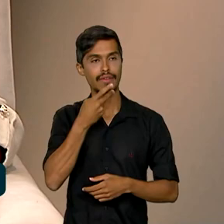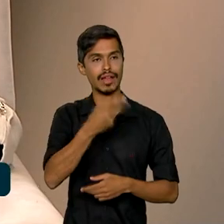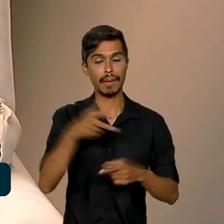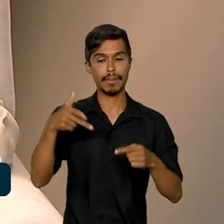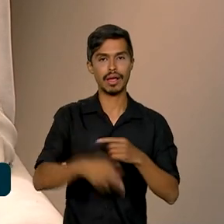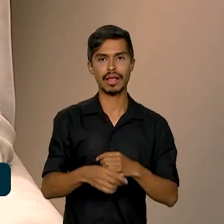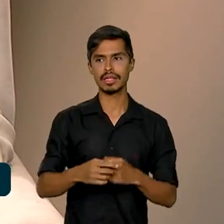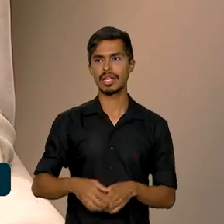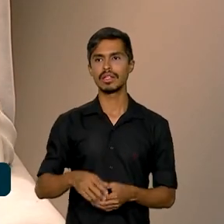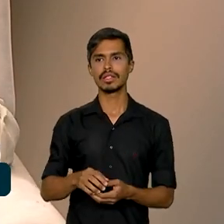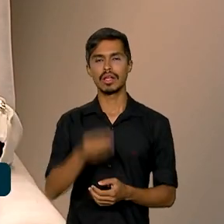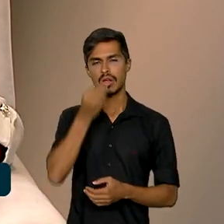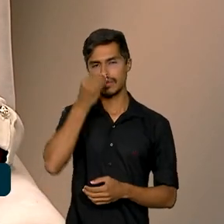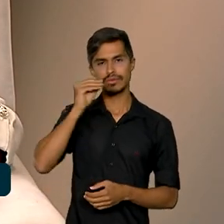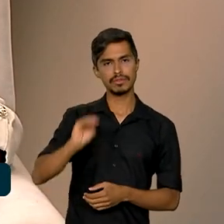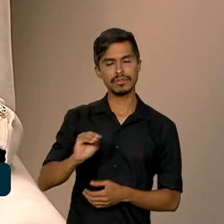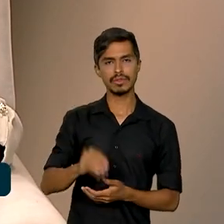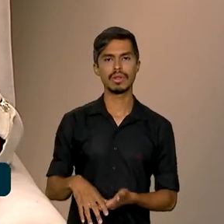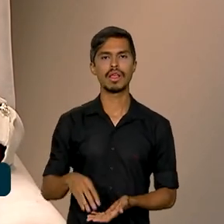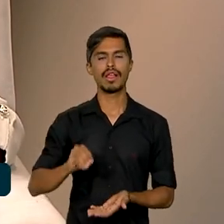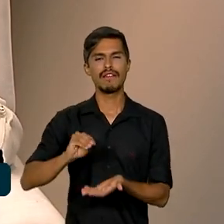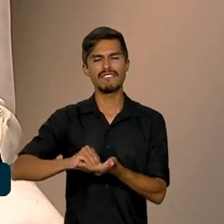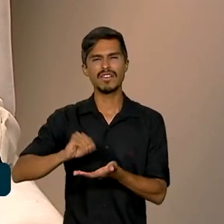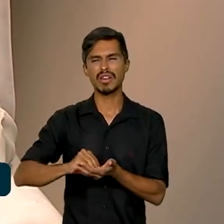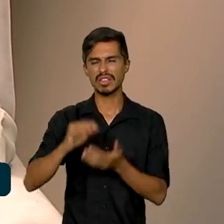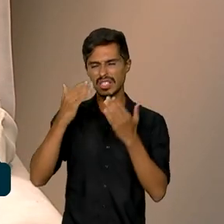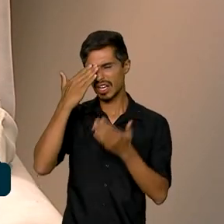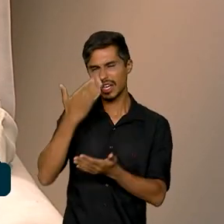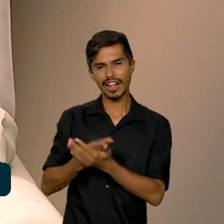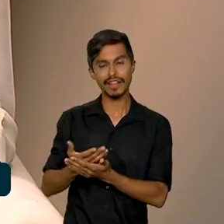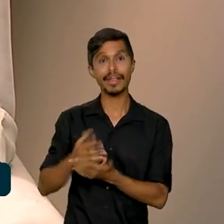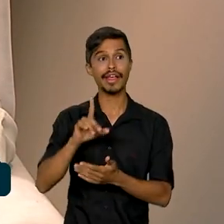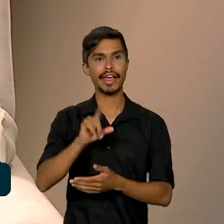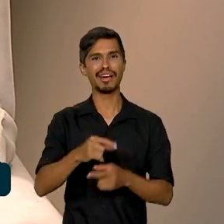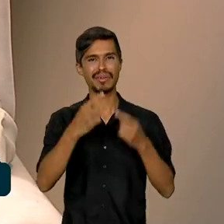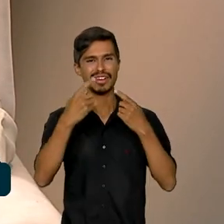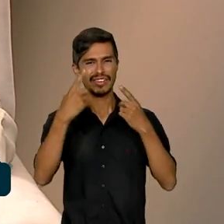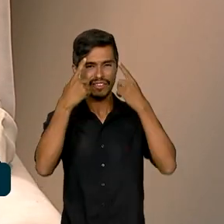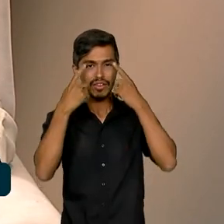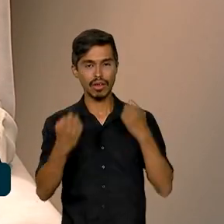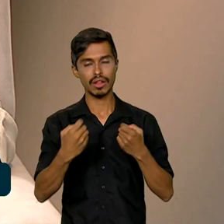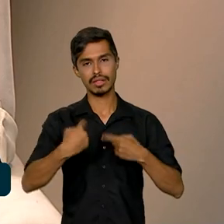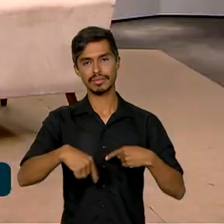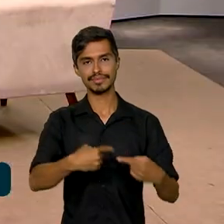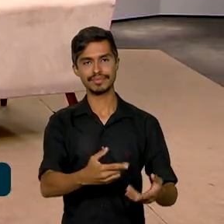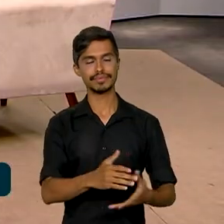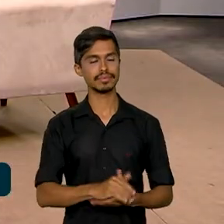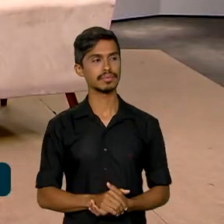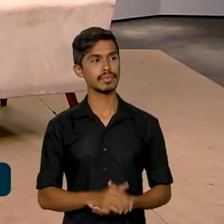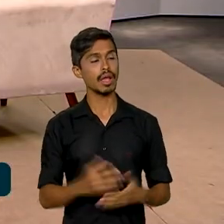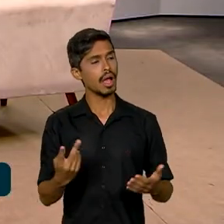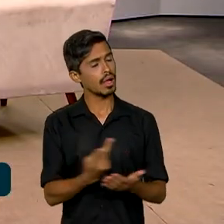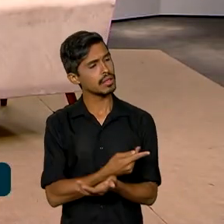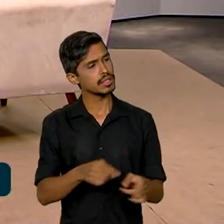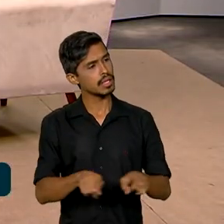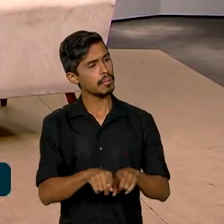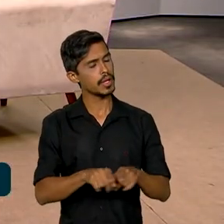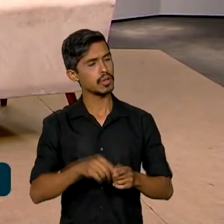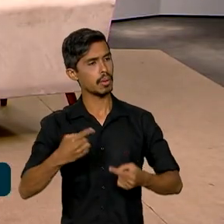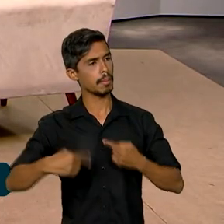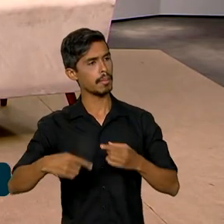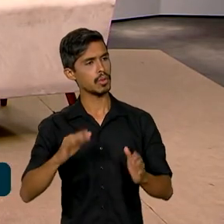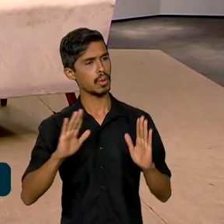dar a atenção devida, o descrédito, é uma violência política. E acontece também no